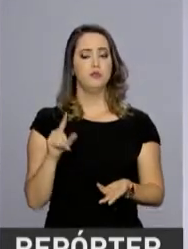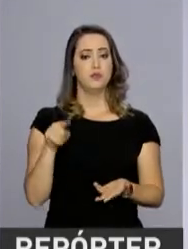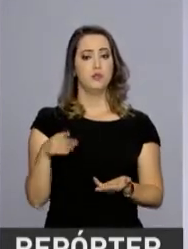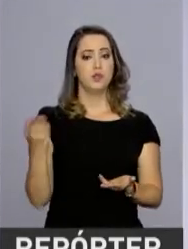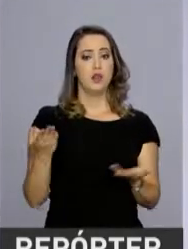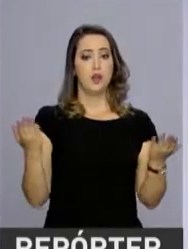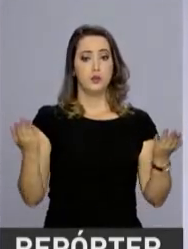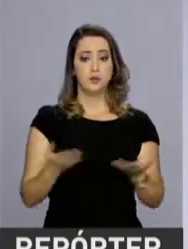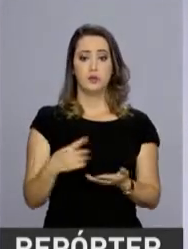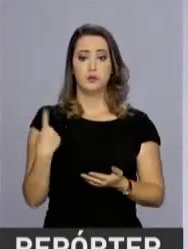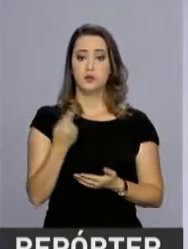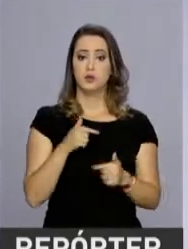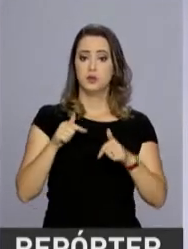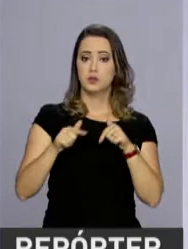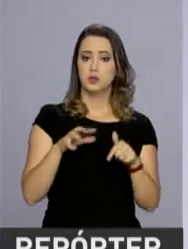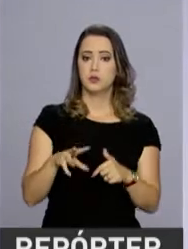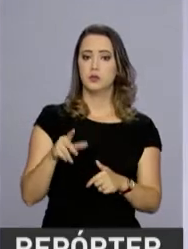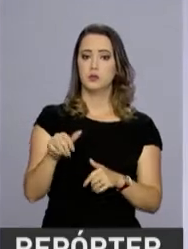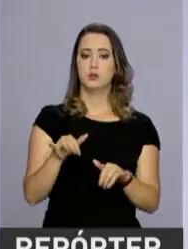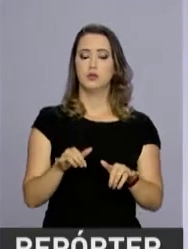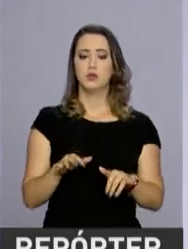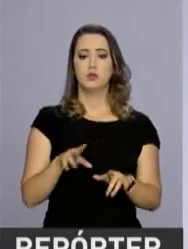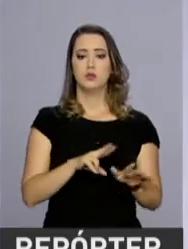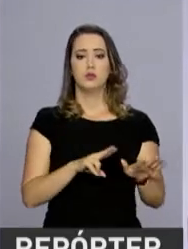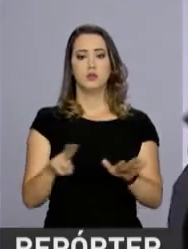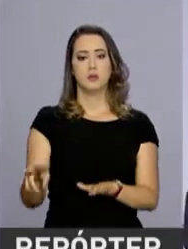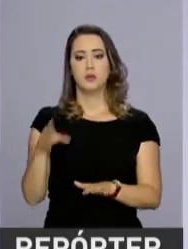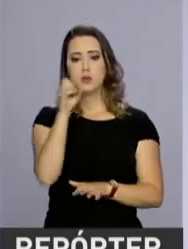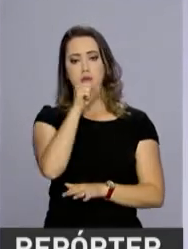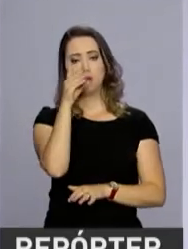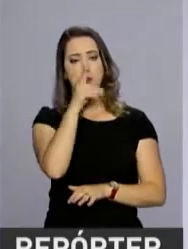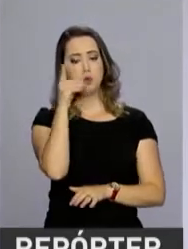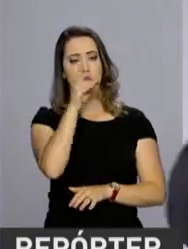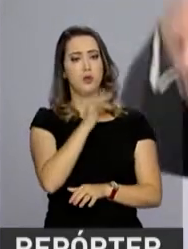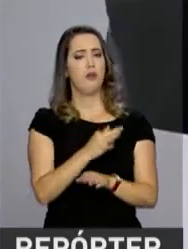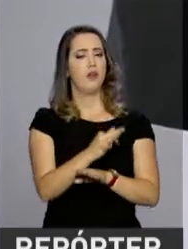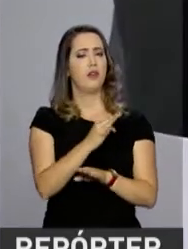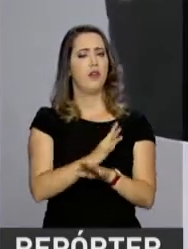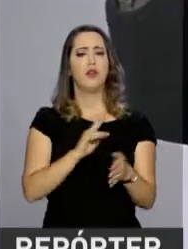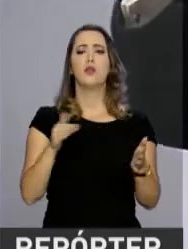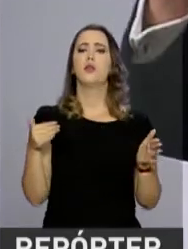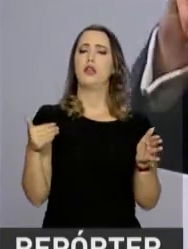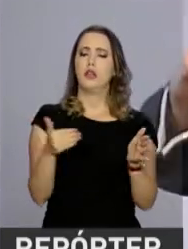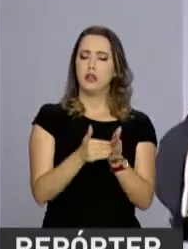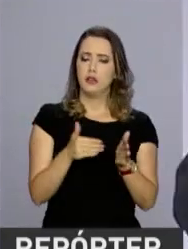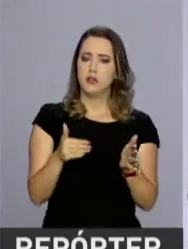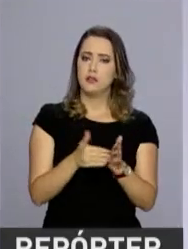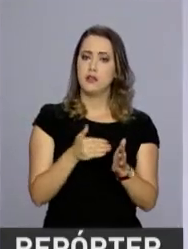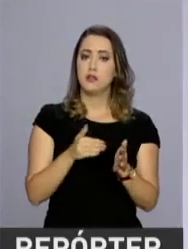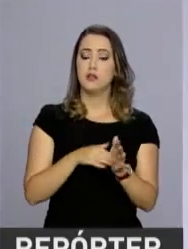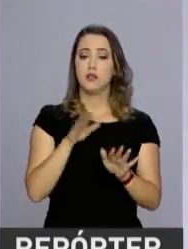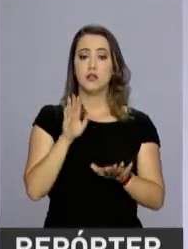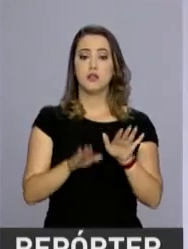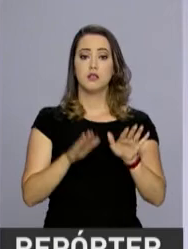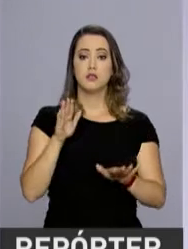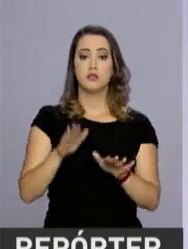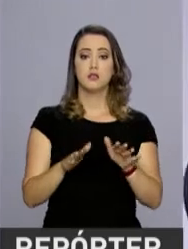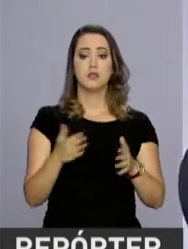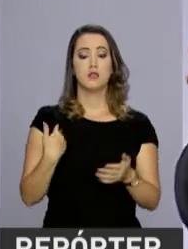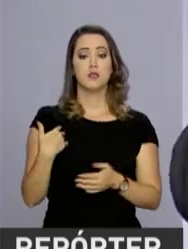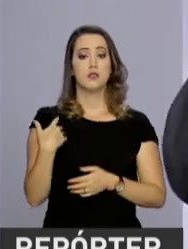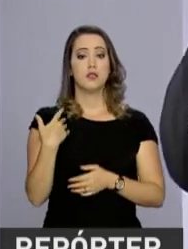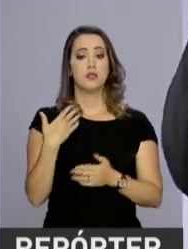agora aqui é trabalho a toda a semana trabalha aos sábados domingos feriados e até muitas vezes alguns que mantém